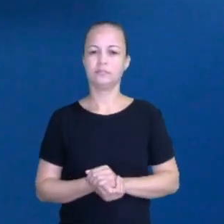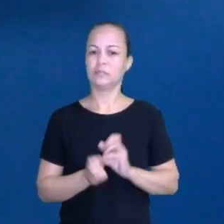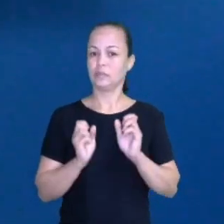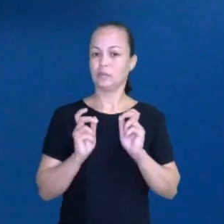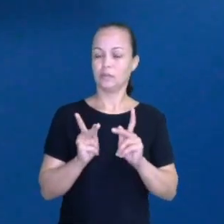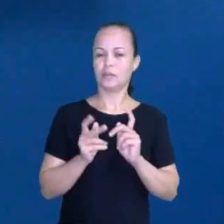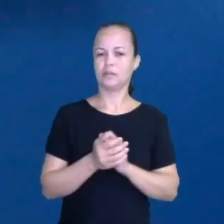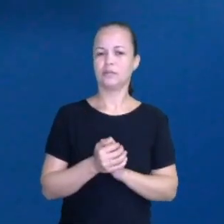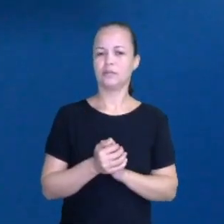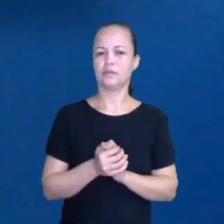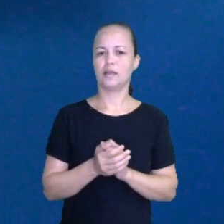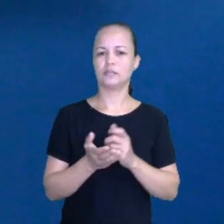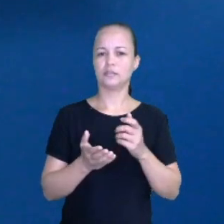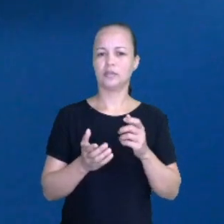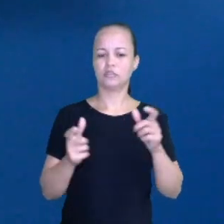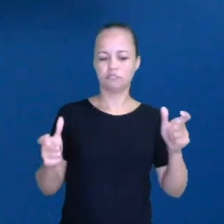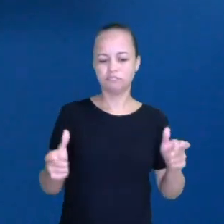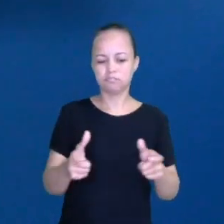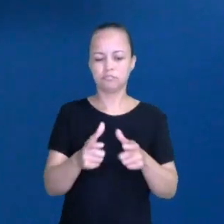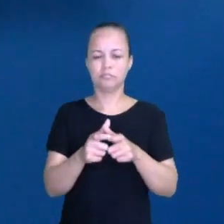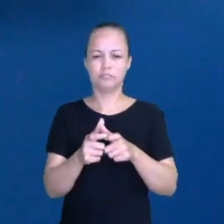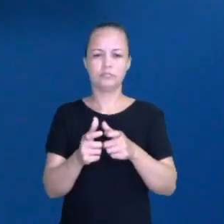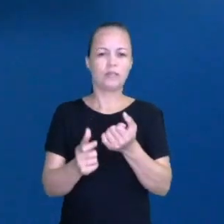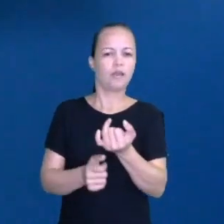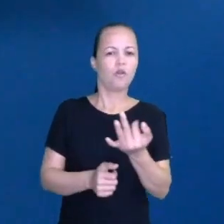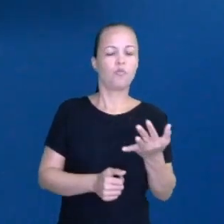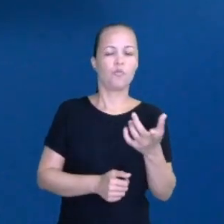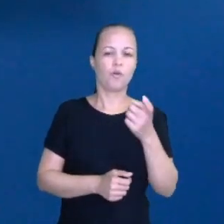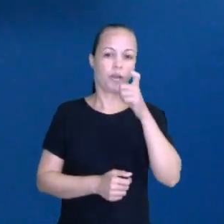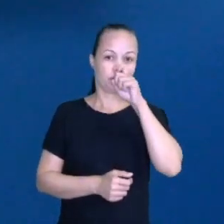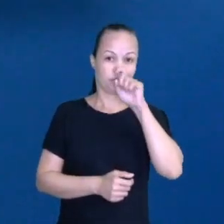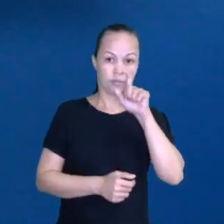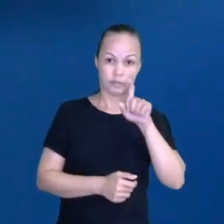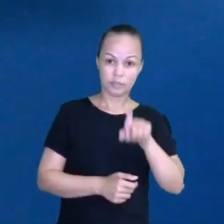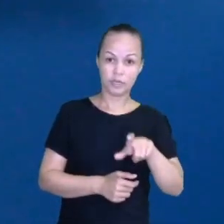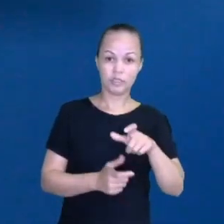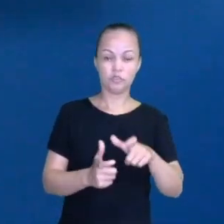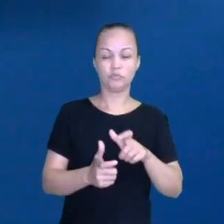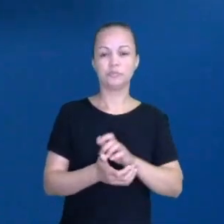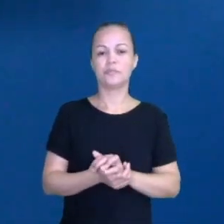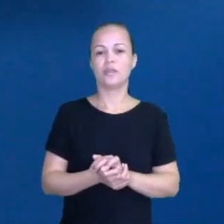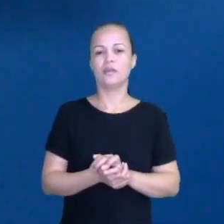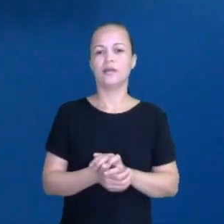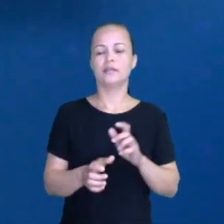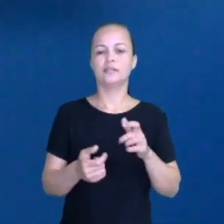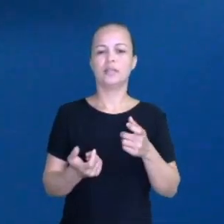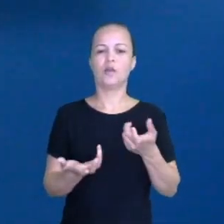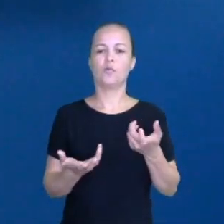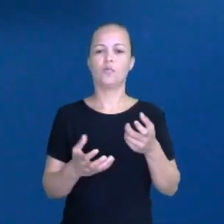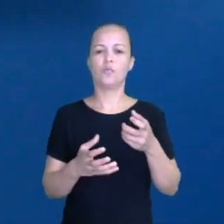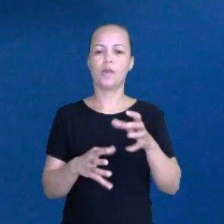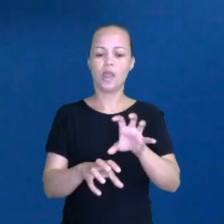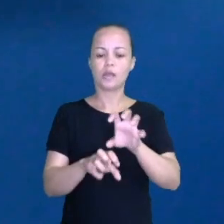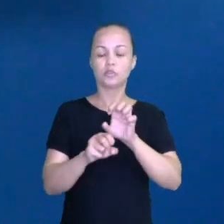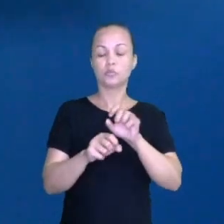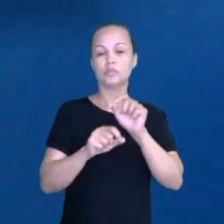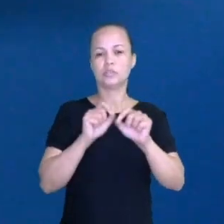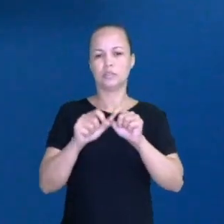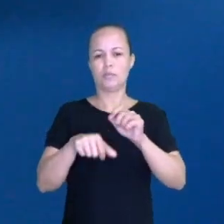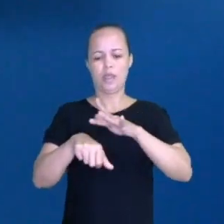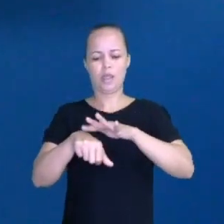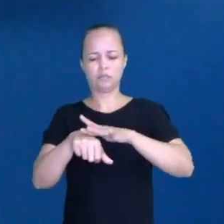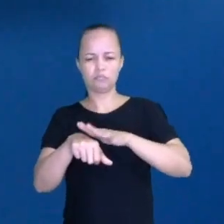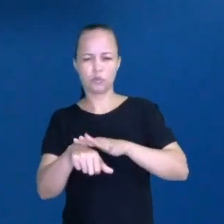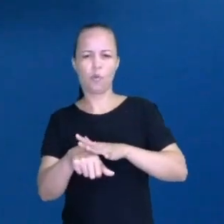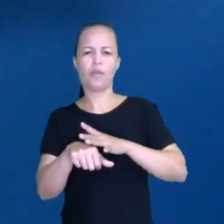Assim a gente reduz a quantidade de lixo. E reduzindo a quantidade de lixo, a gente reduz a infecção, a gente reduz as